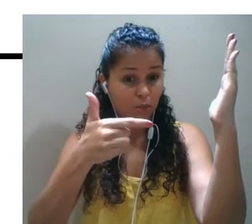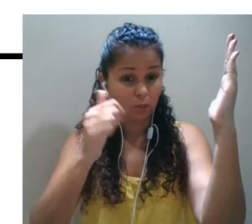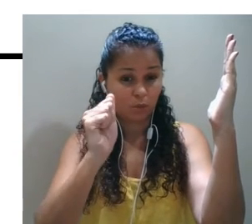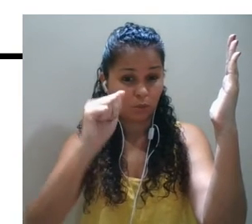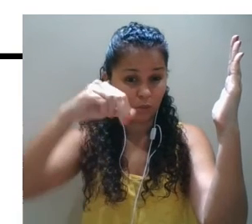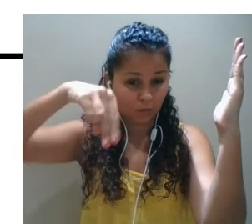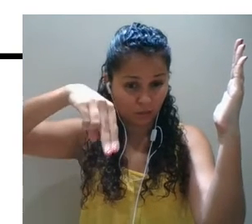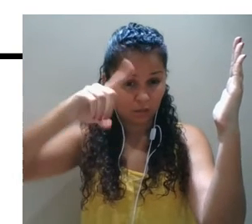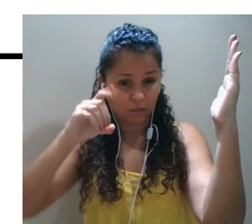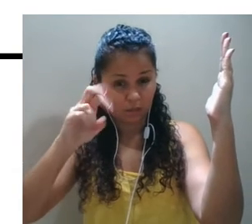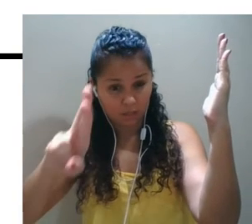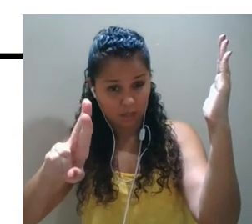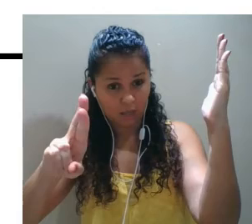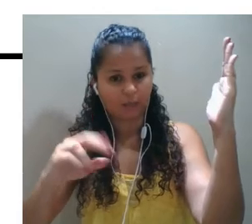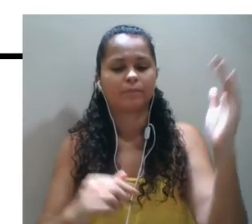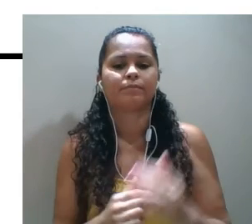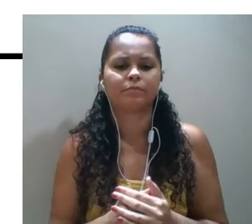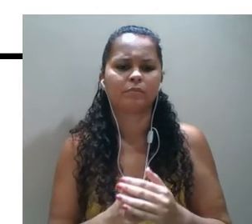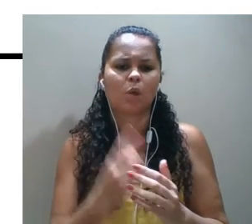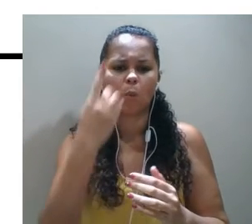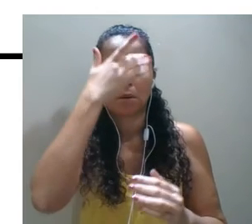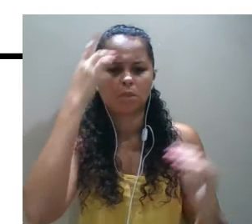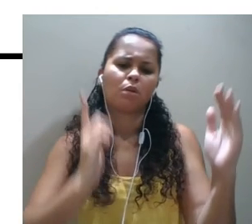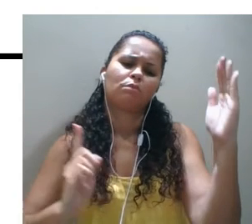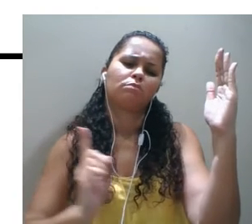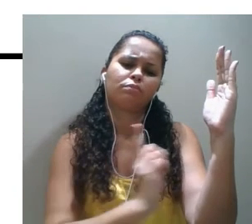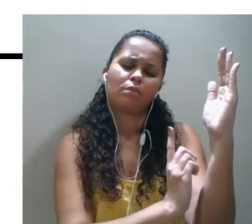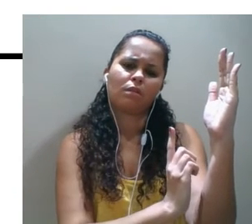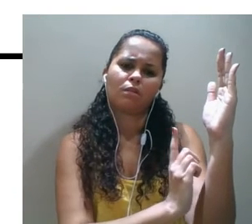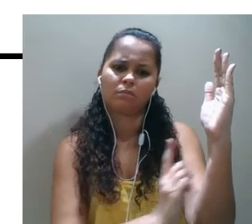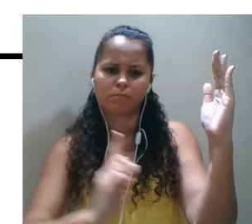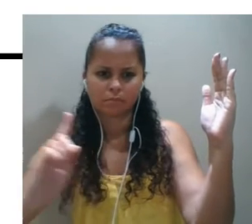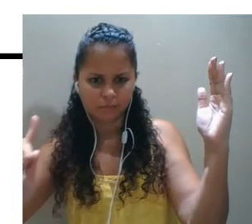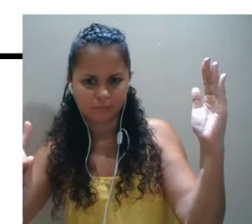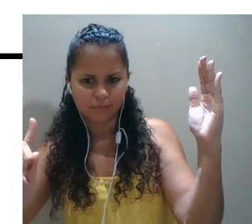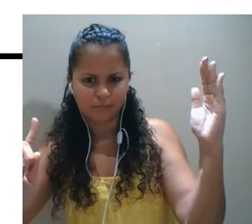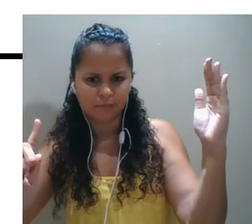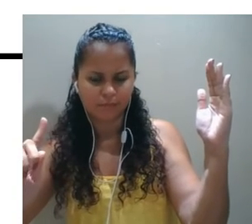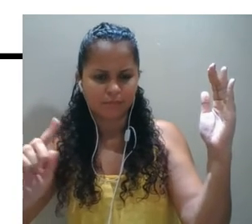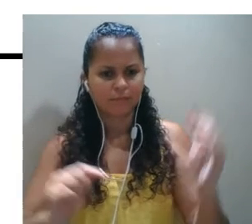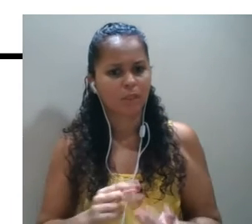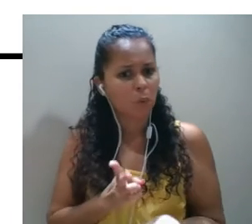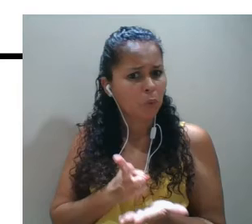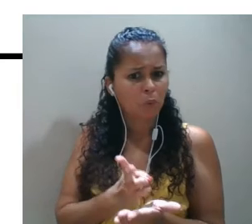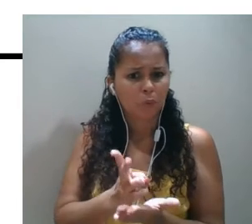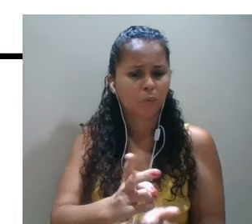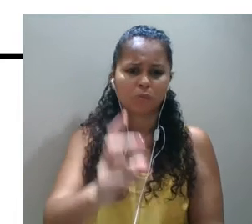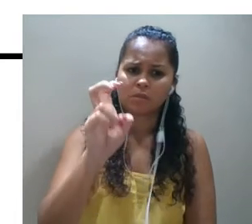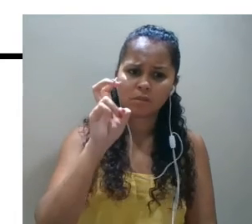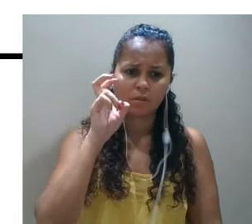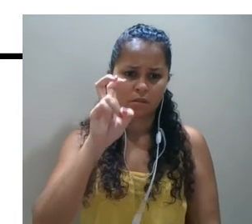uma pessoa e sai uma pessoa, então com 5. Entra uma e sai mais uma, ele